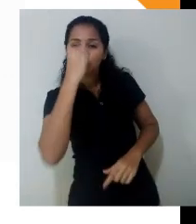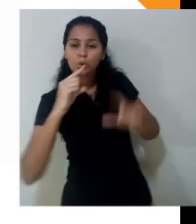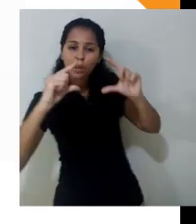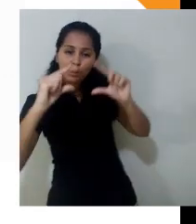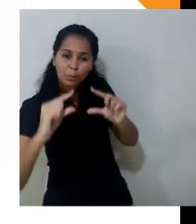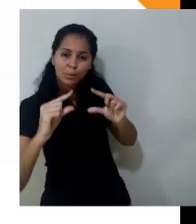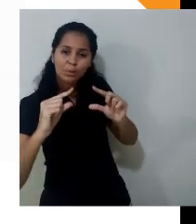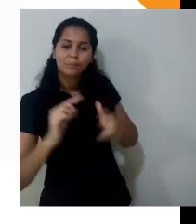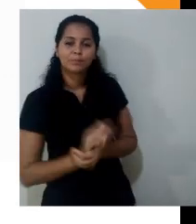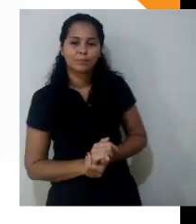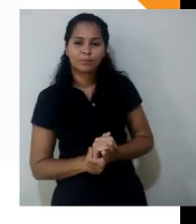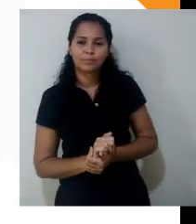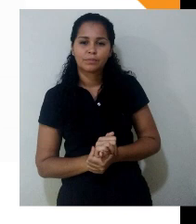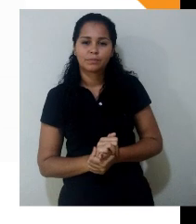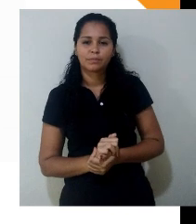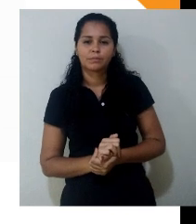Beleza?